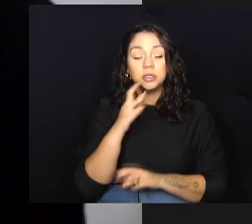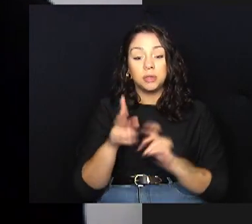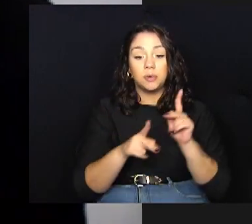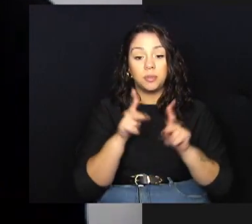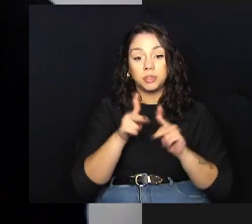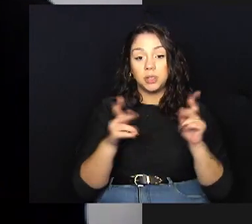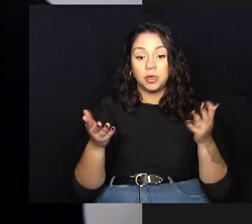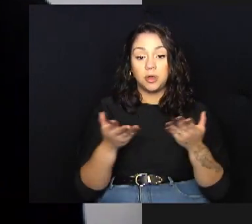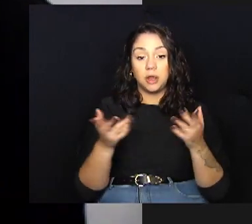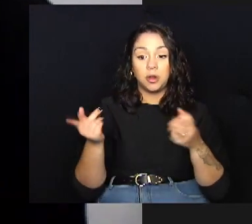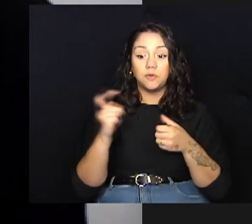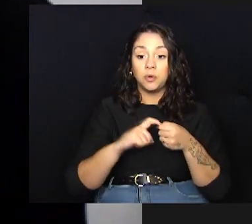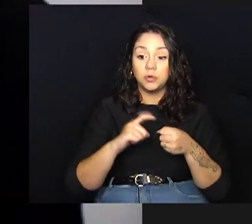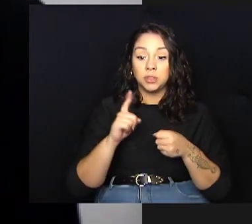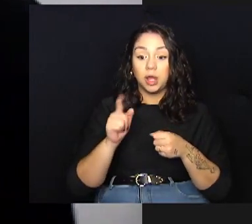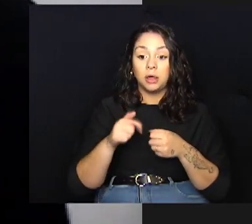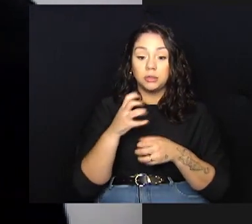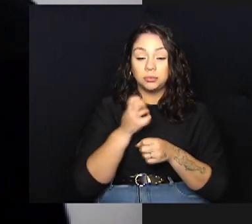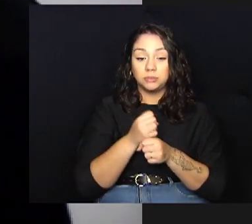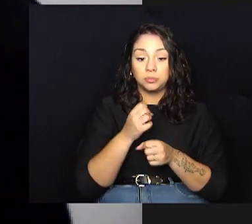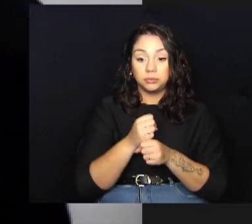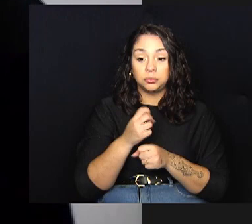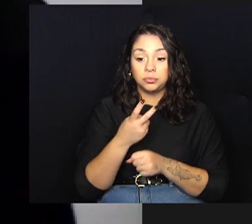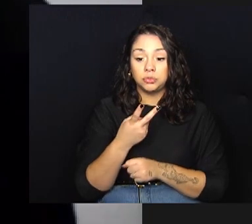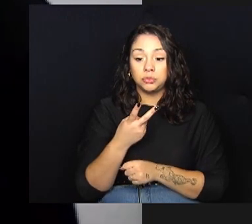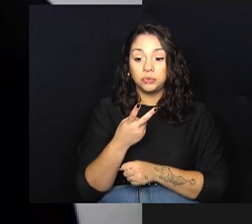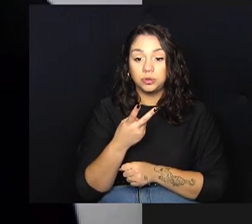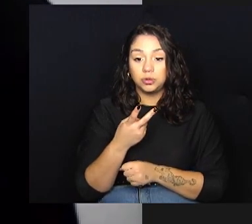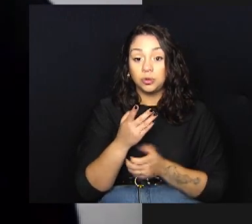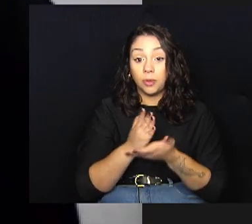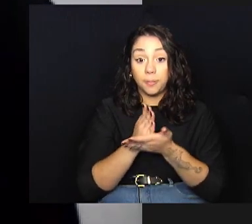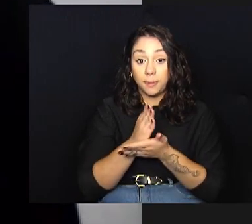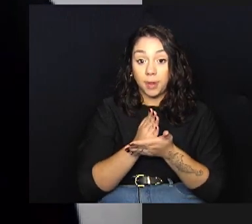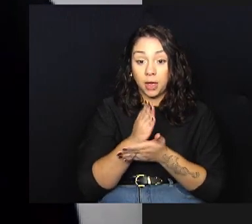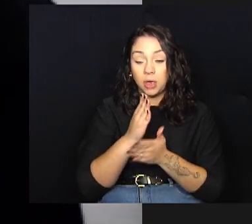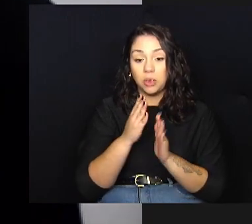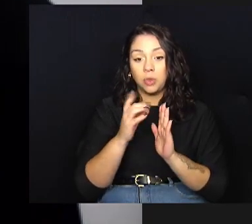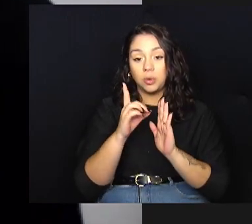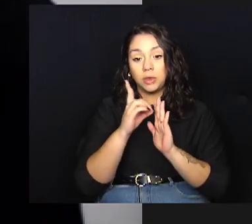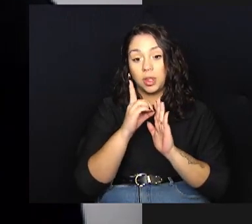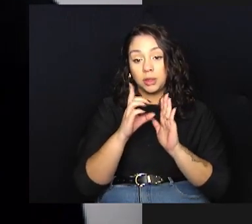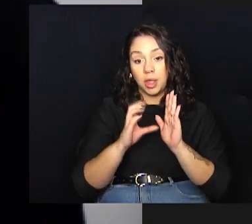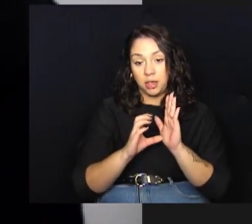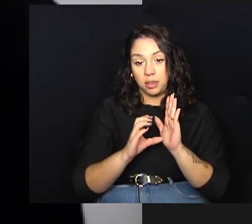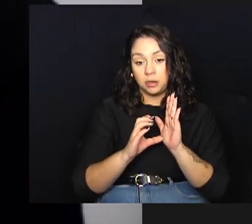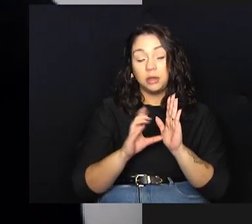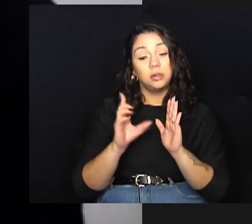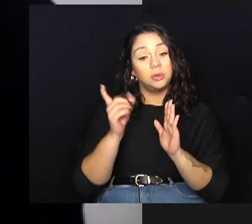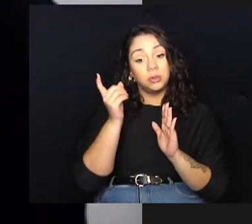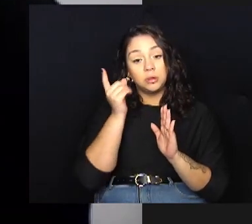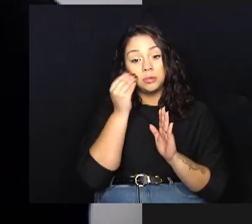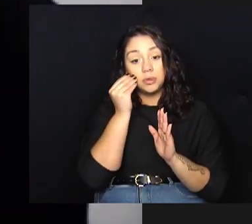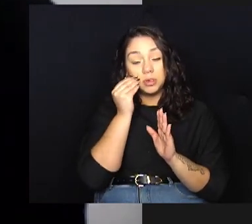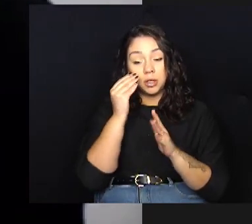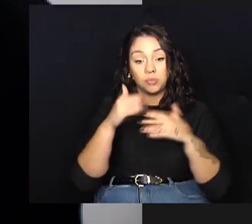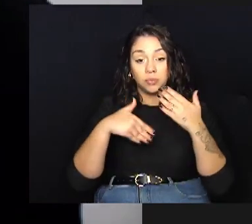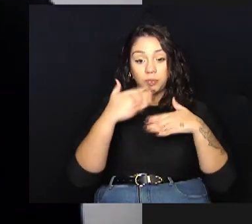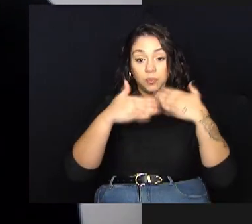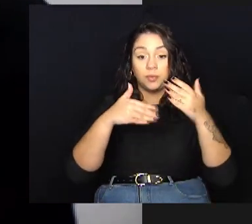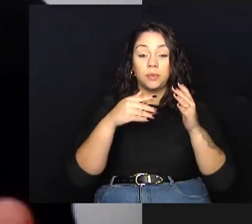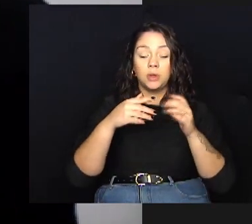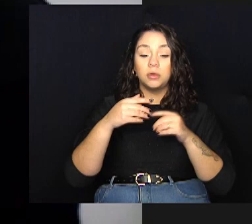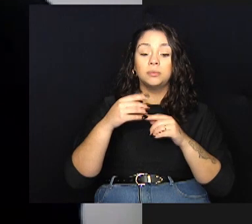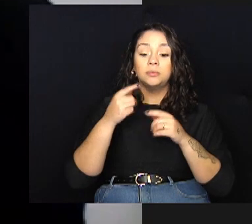retome a realização das contagens no meio da década isso ajuda muito a gente construir projeções melhores né